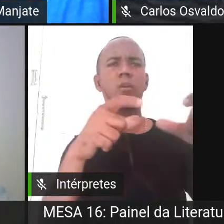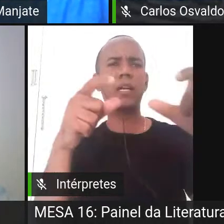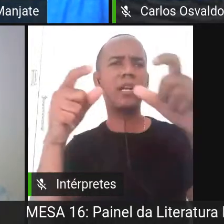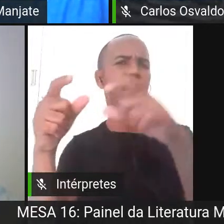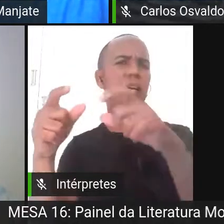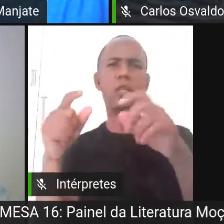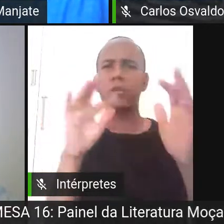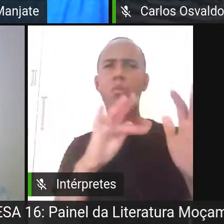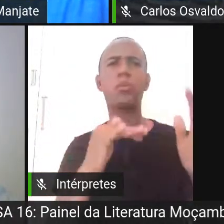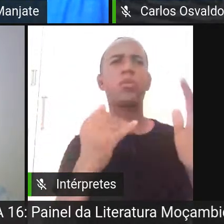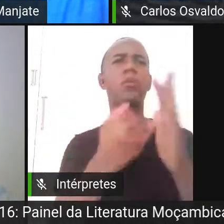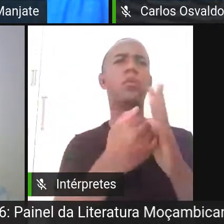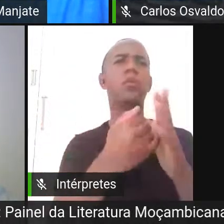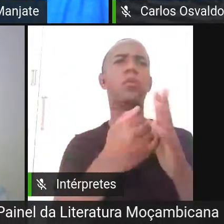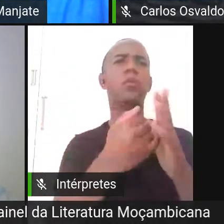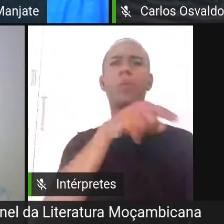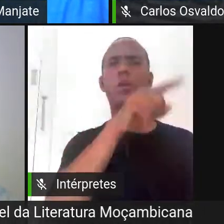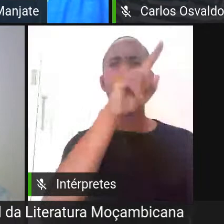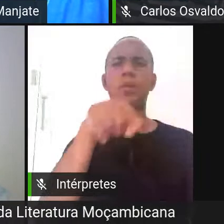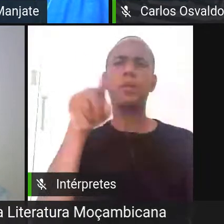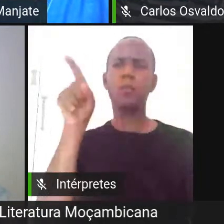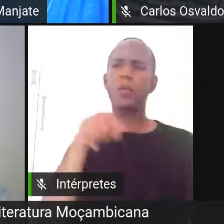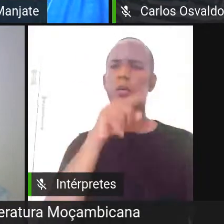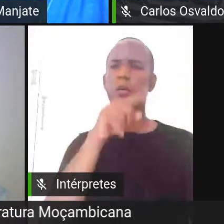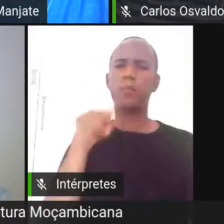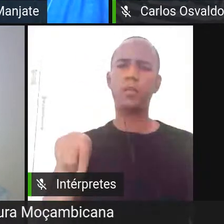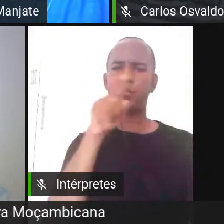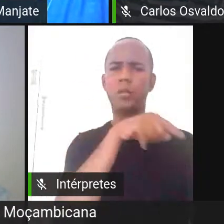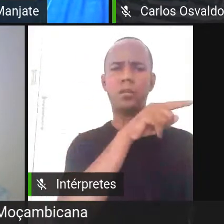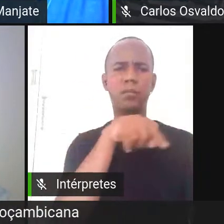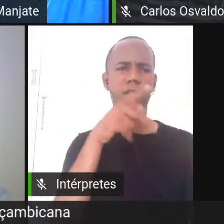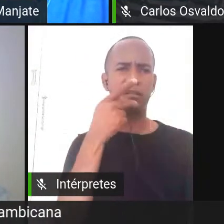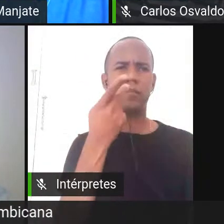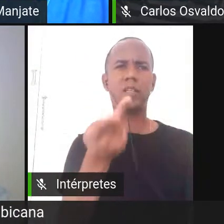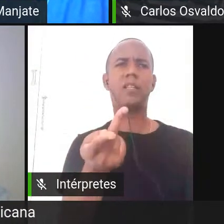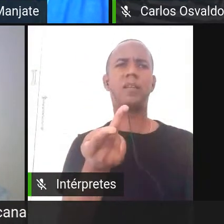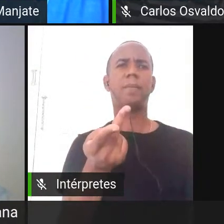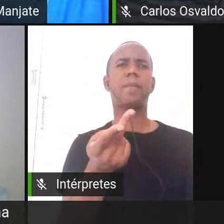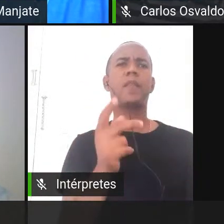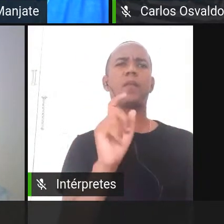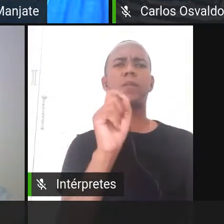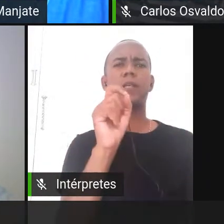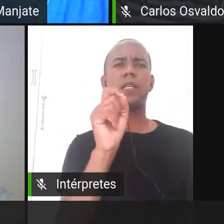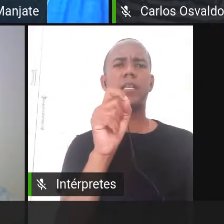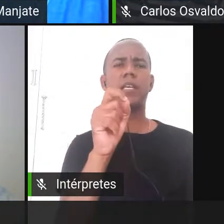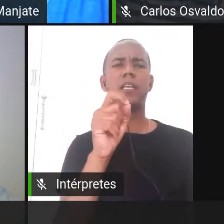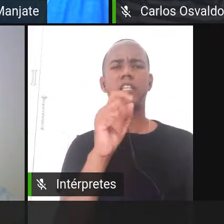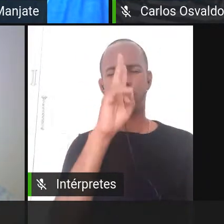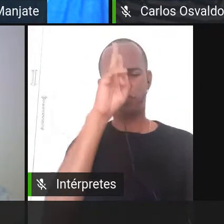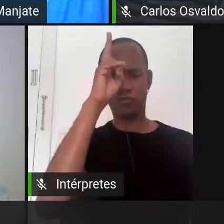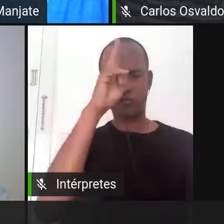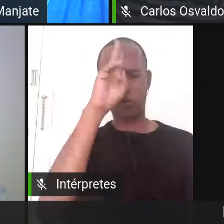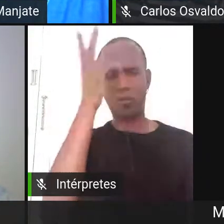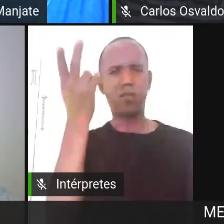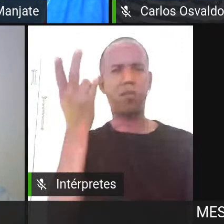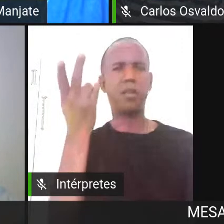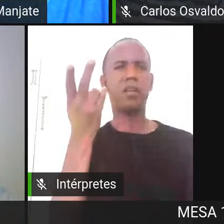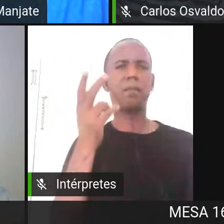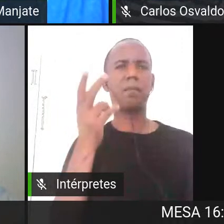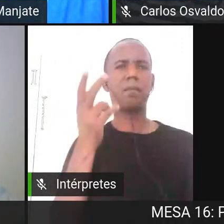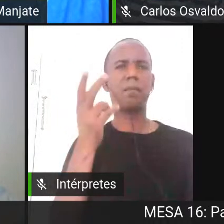que têm mais ou menos estas sequelas da história, vais perceber que eles têm mais